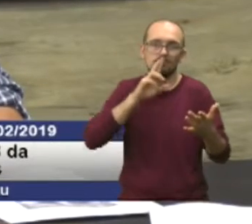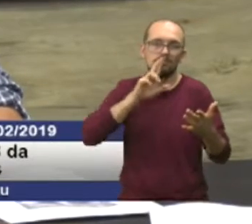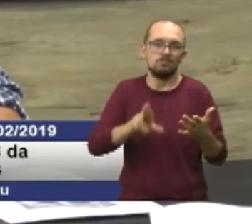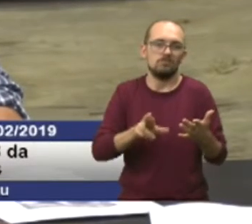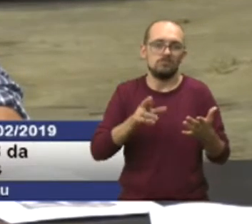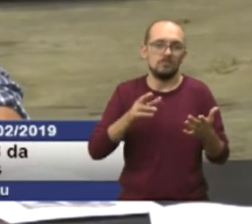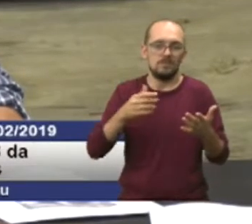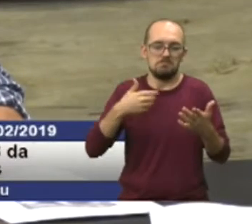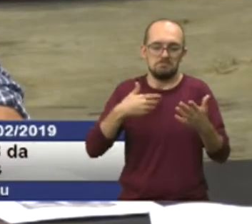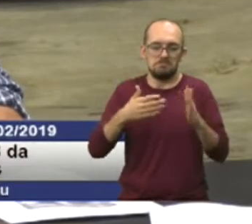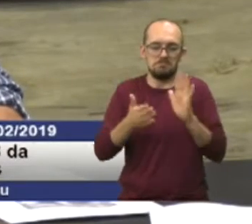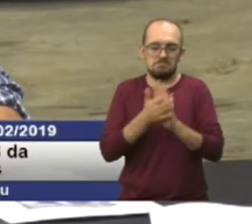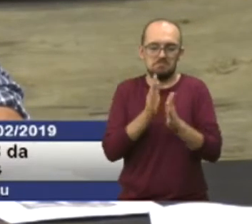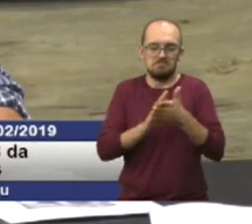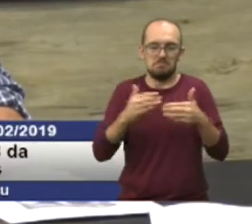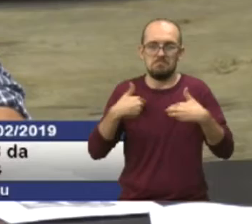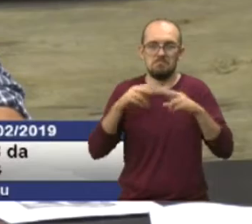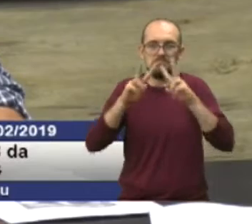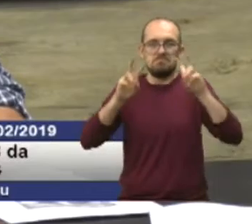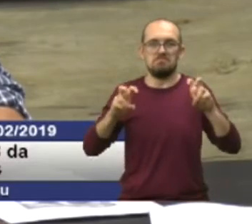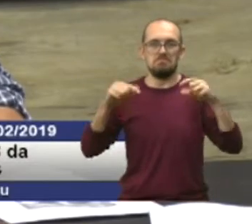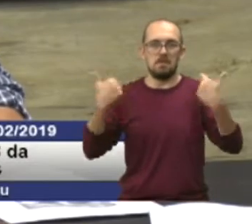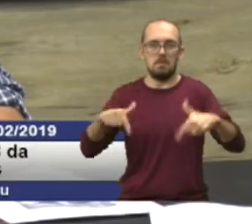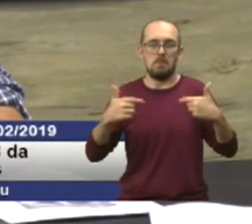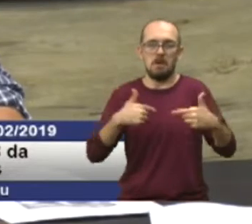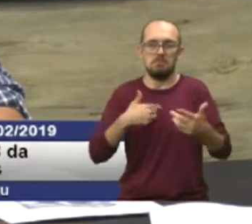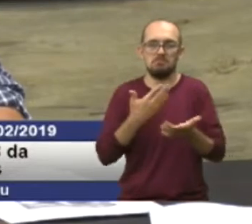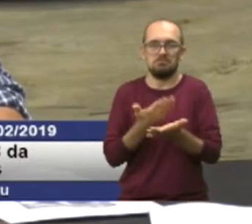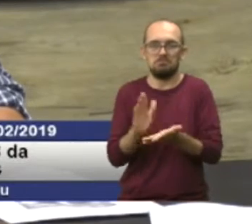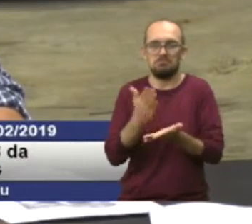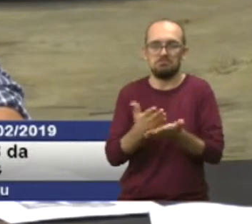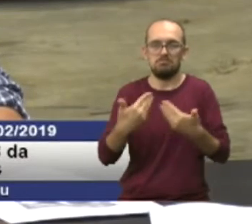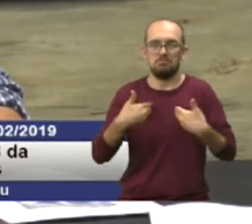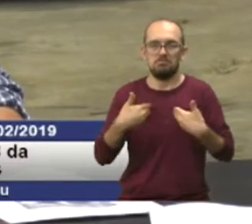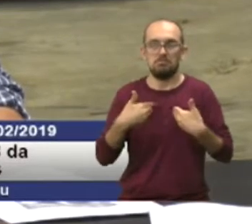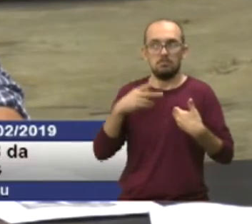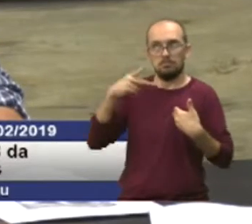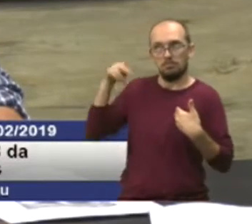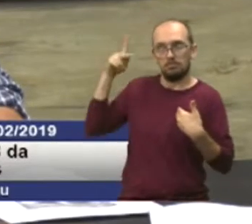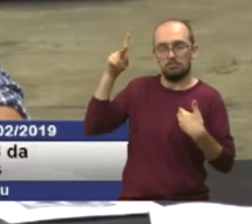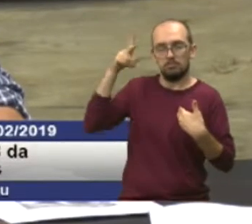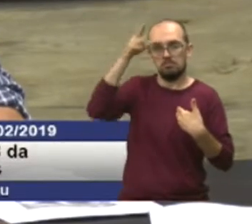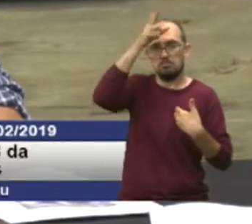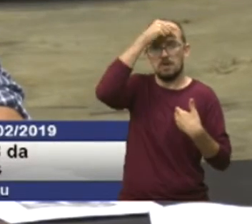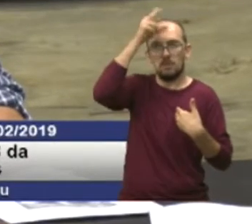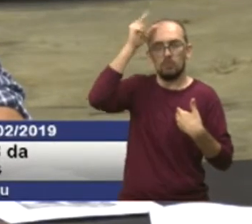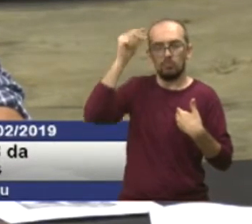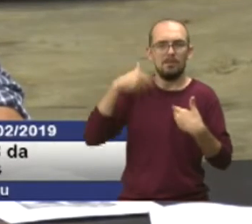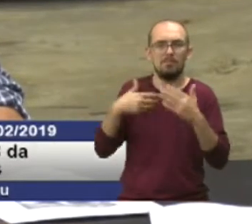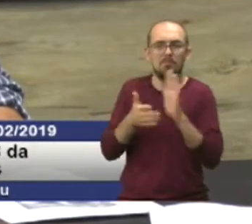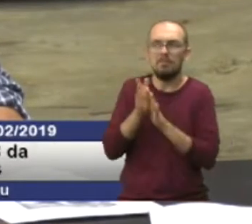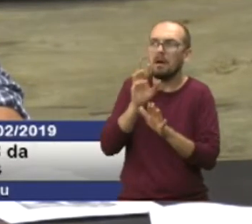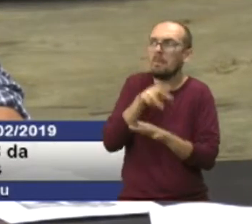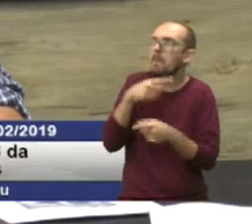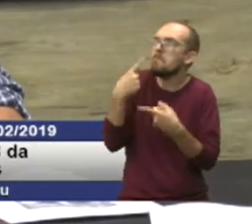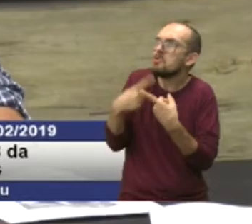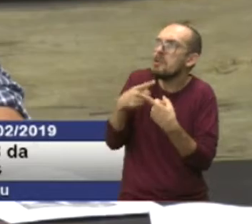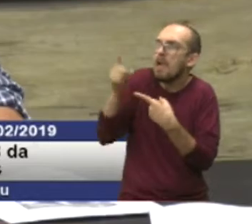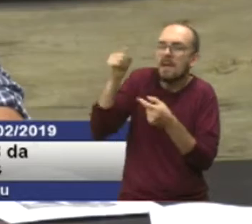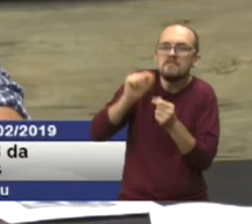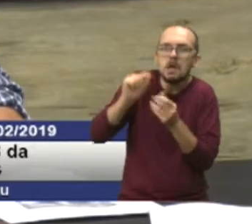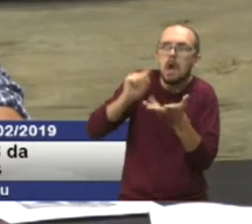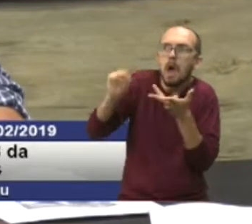foge à minha alçada, isso é decisão do executivo, né, e eu não tenho como responder para você